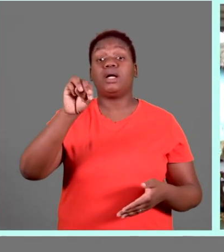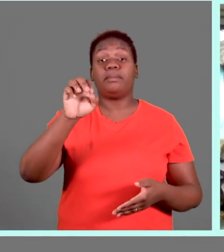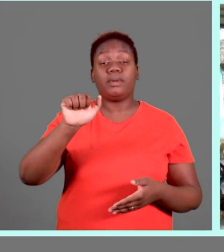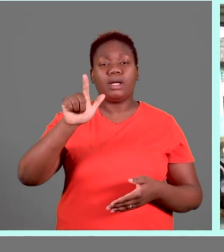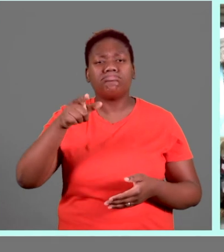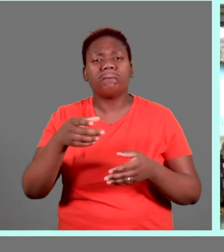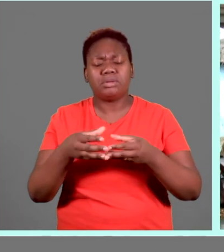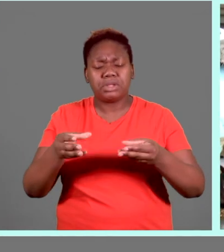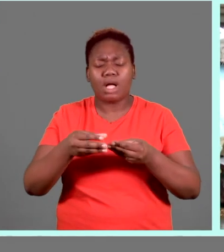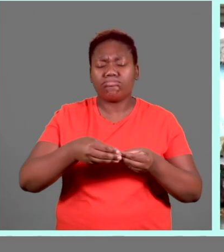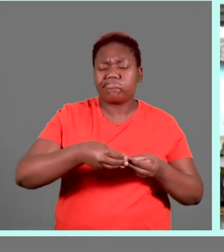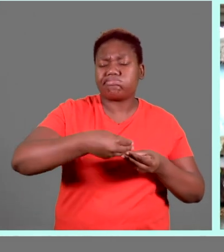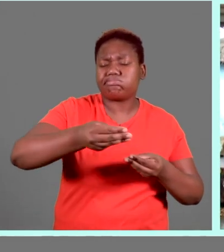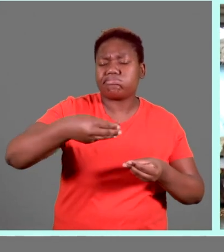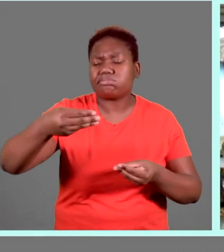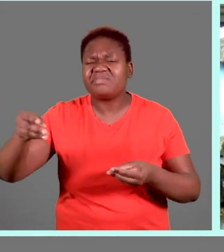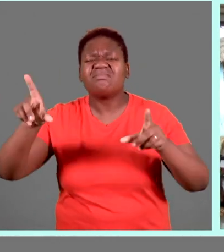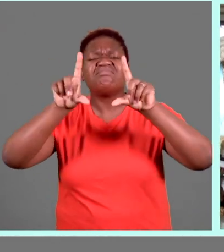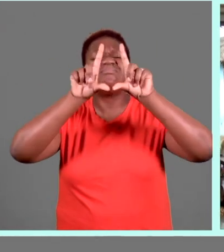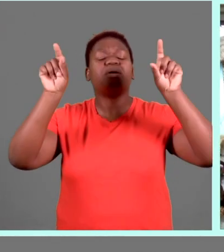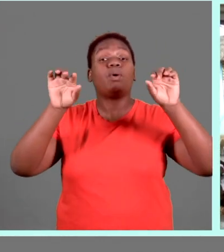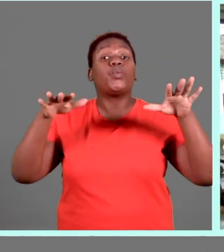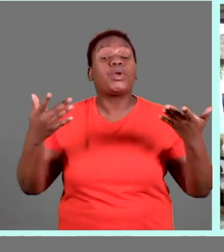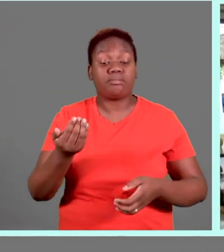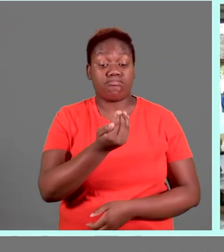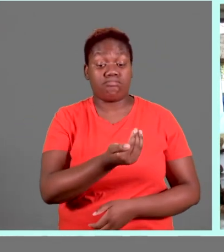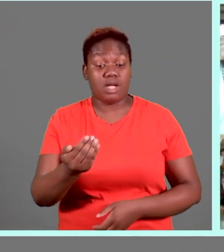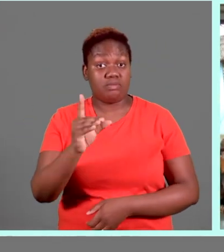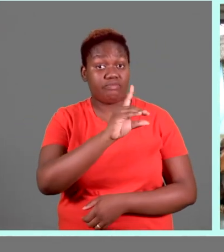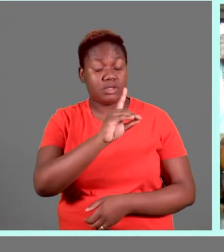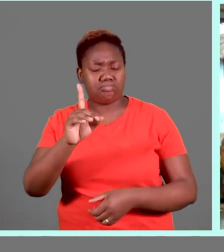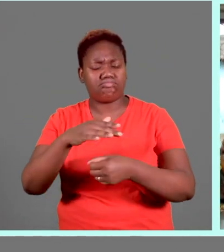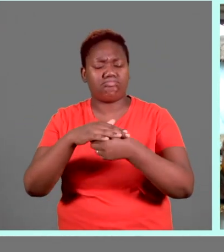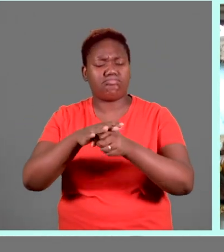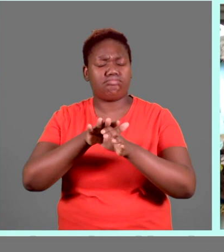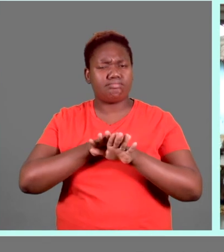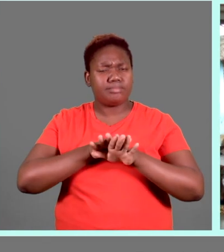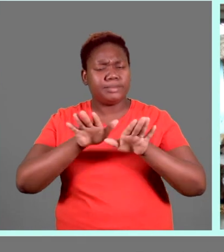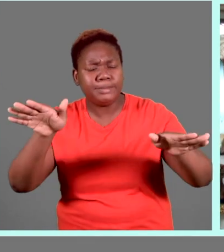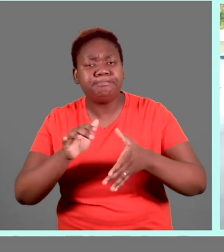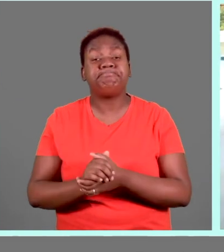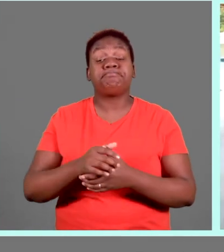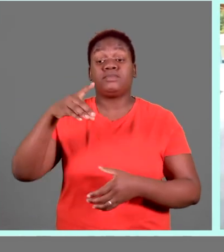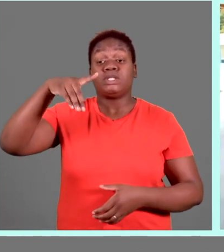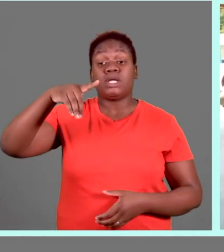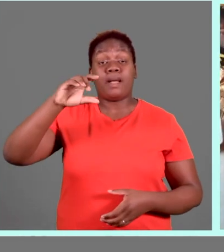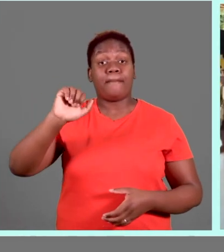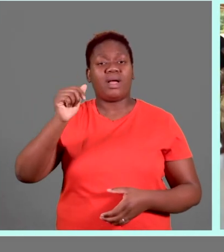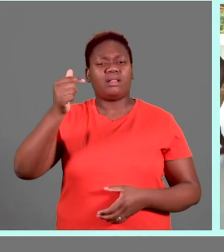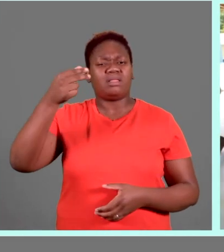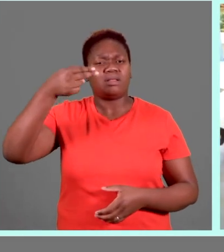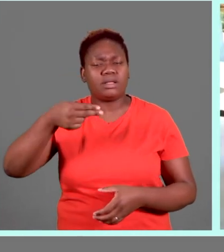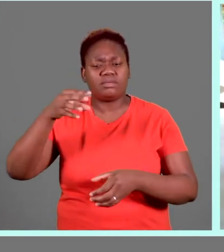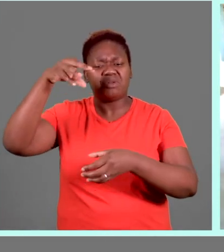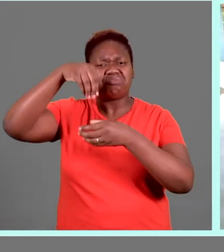Jamal revela que o folheto Criança com Deficiência e Covid-19, distribuído pela ADEMO, em parceria com